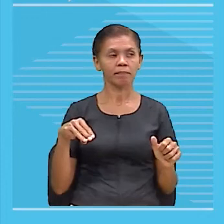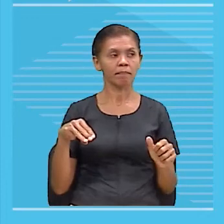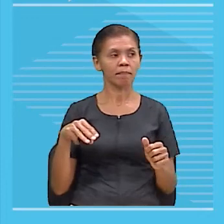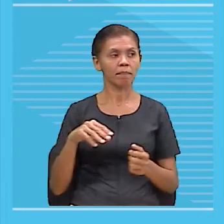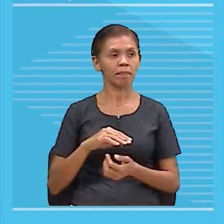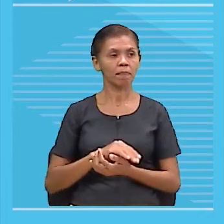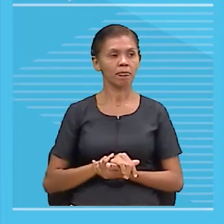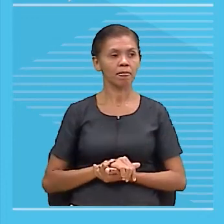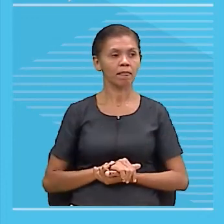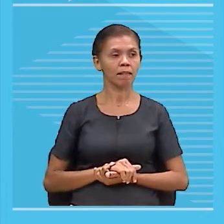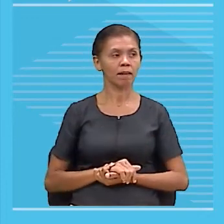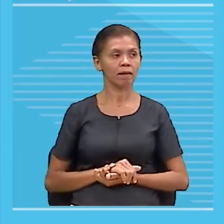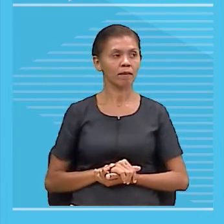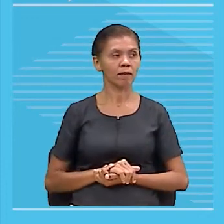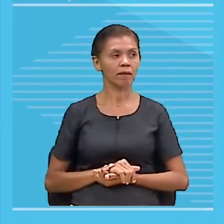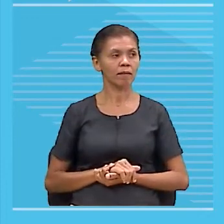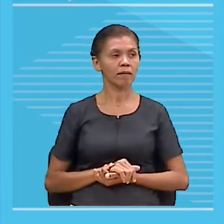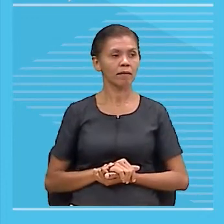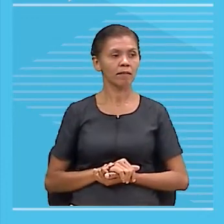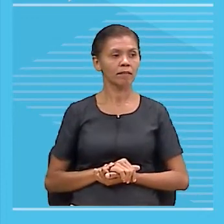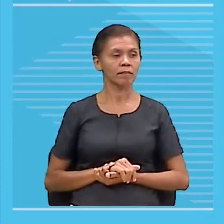casas decimais para a esquerda.